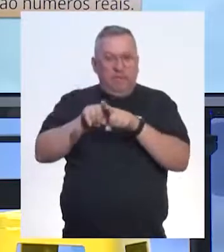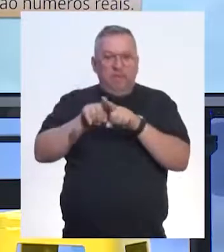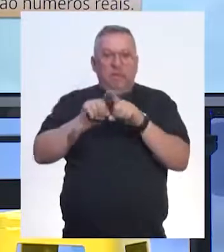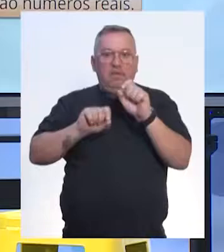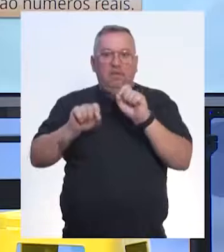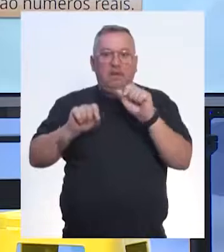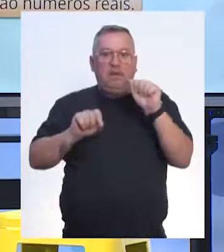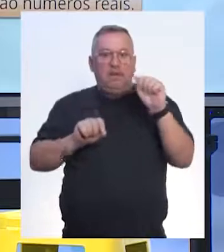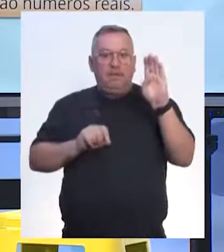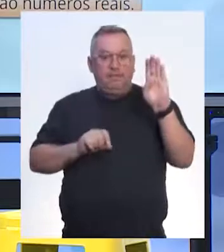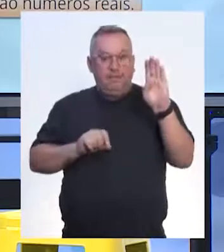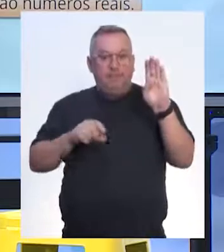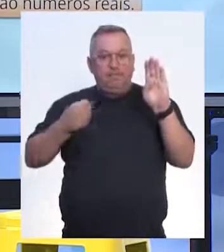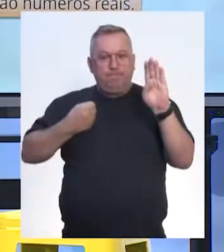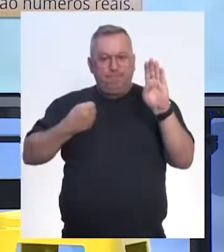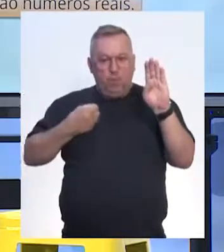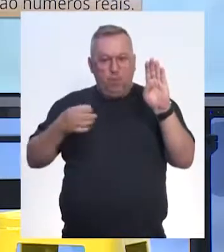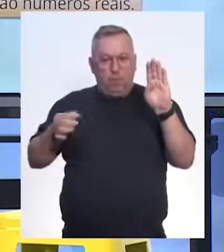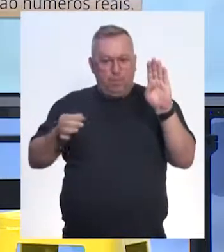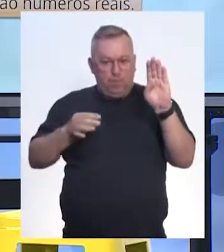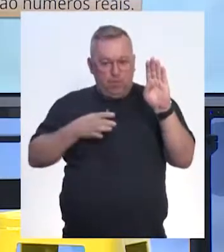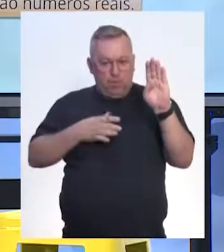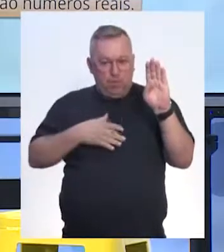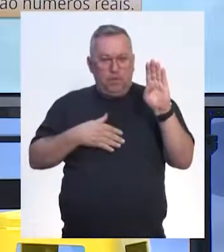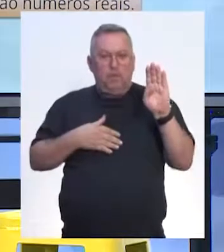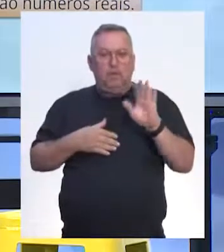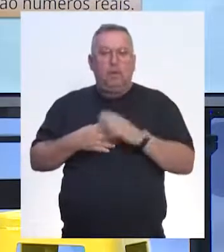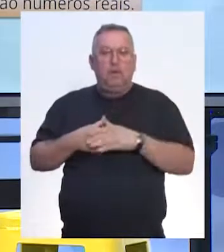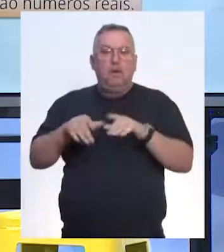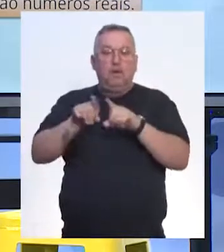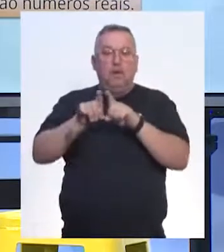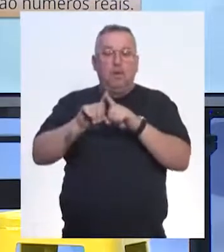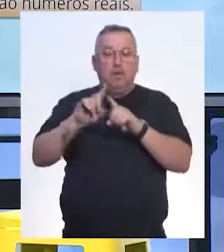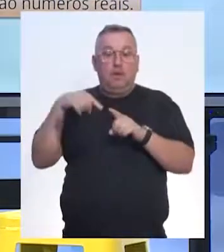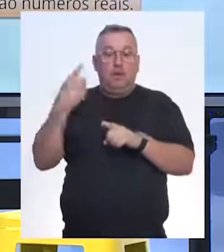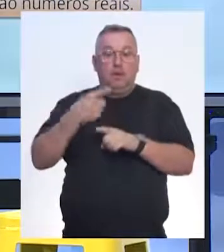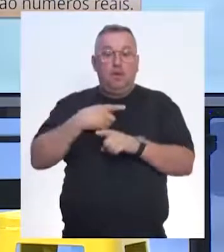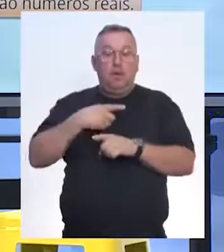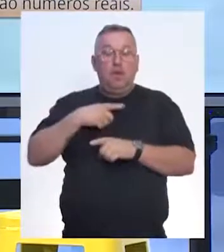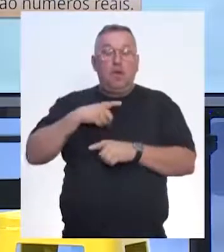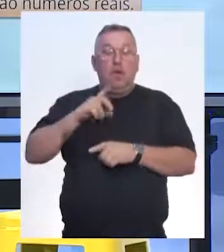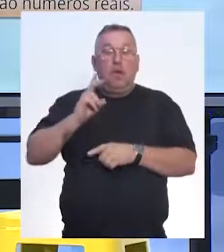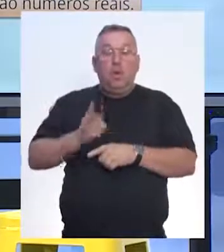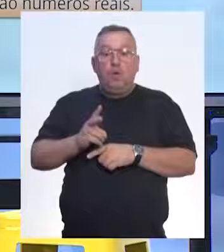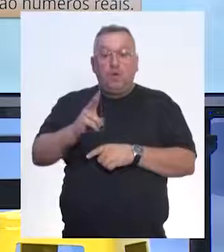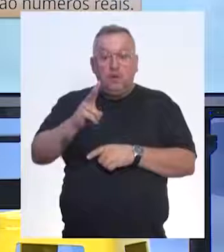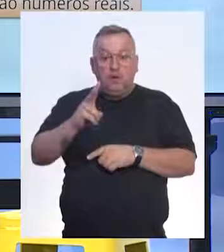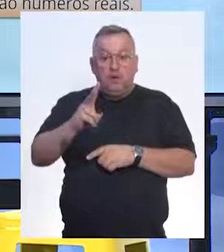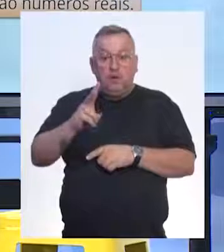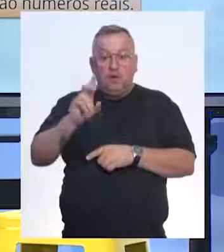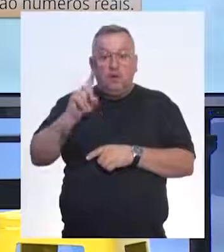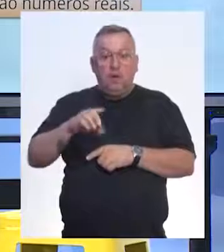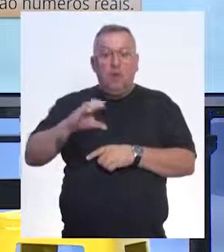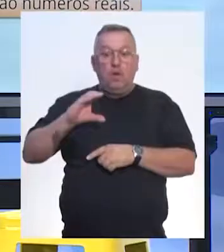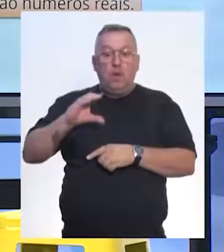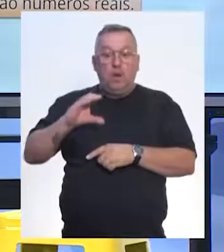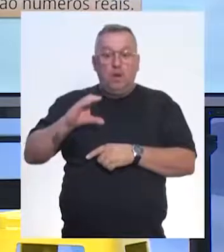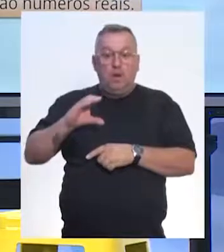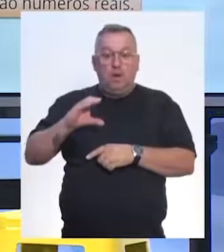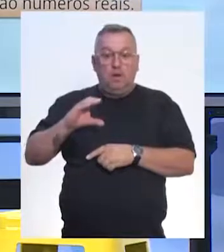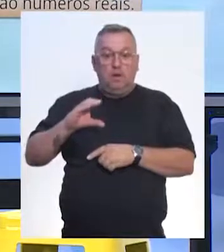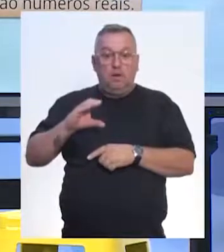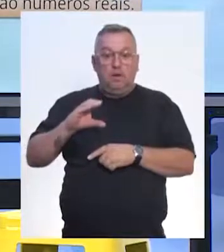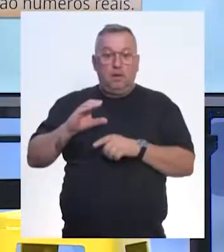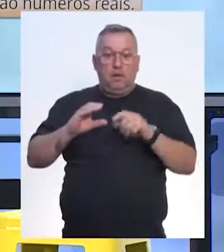gente representou aqui, correto? E a nossa constante, que é o C. E o